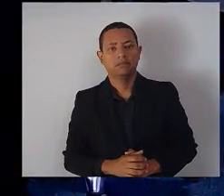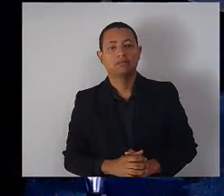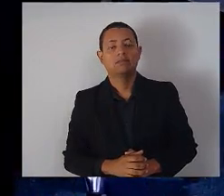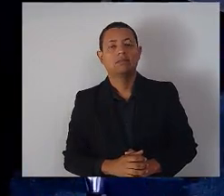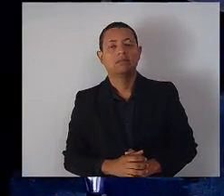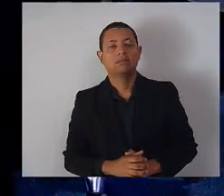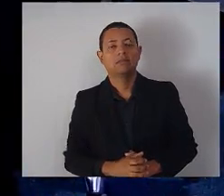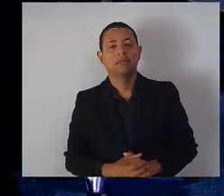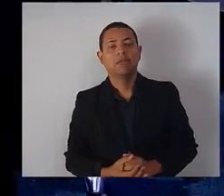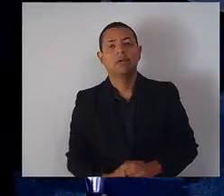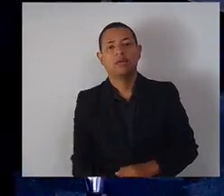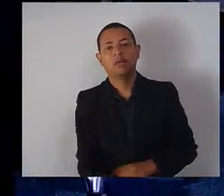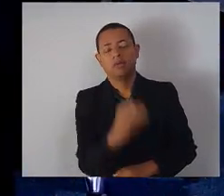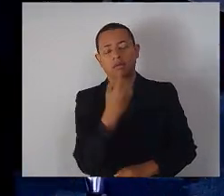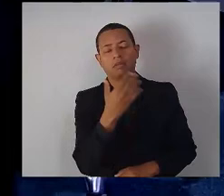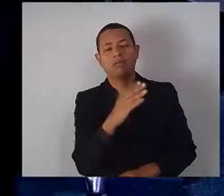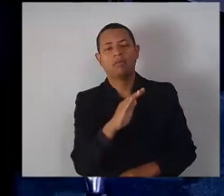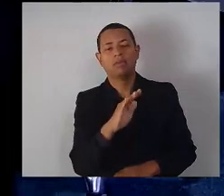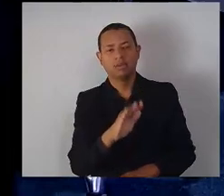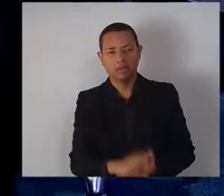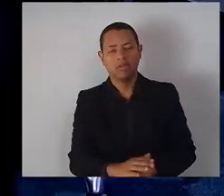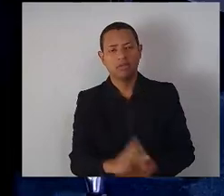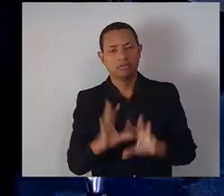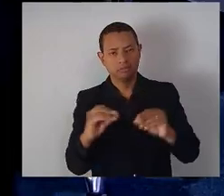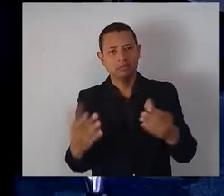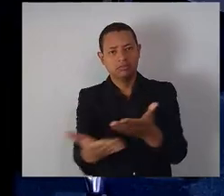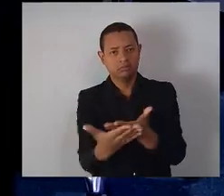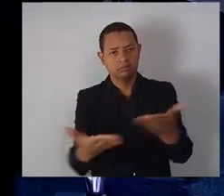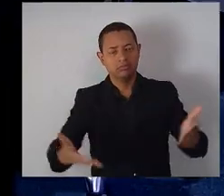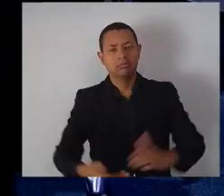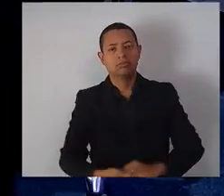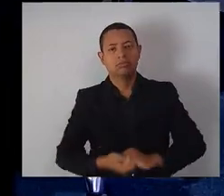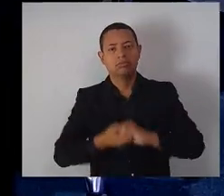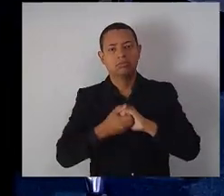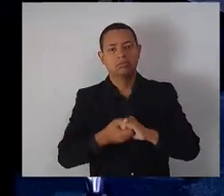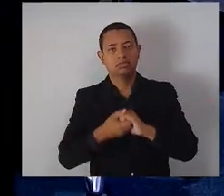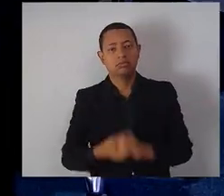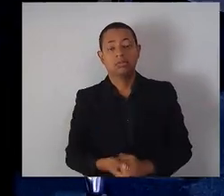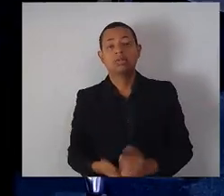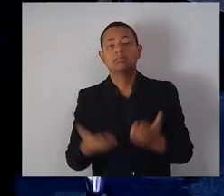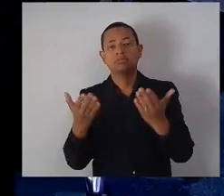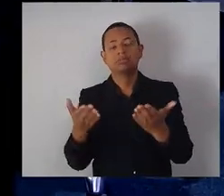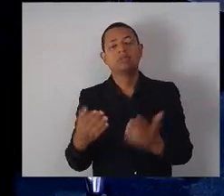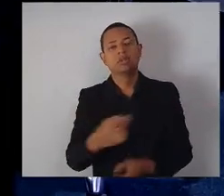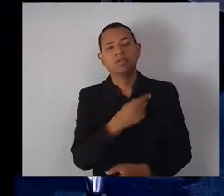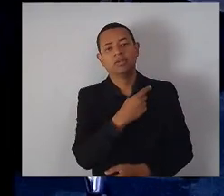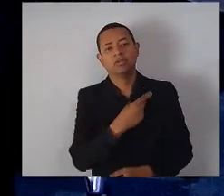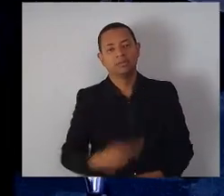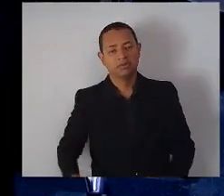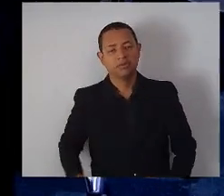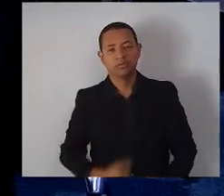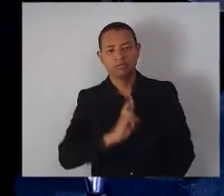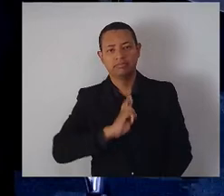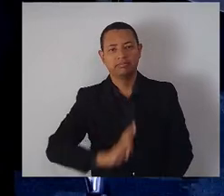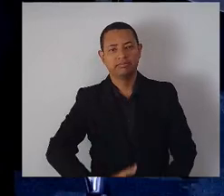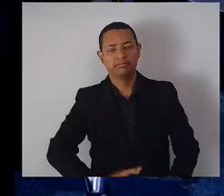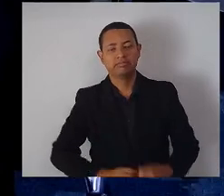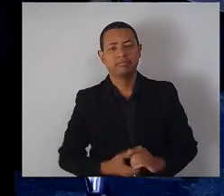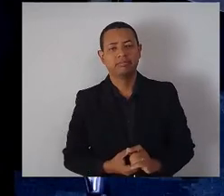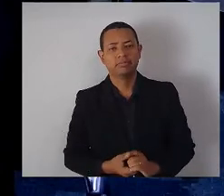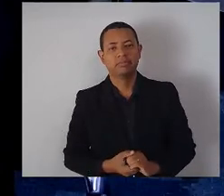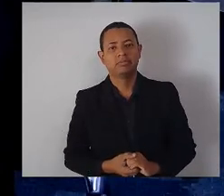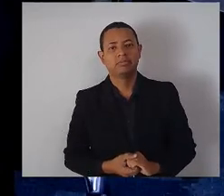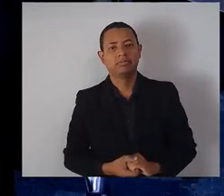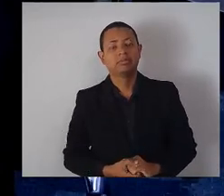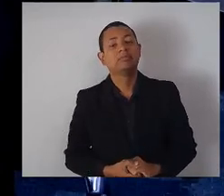Muito boa tarde a todas e todos. Cumprimento inicialmente Vossa Excelência, senhor presidente, desembargador Raimundo Donato Silva Santos. Peço